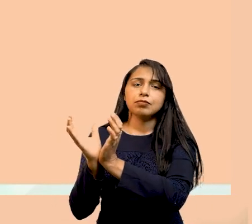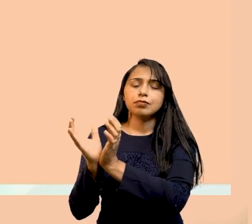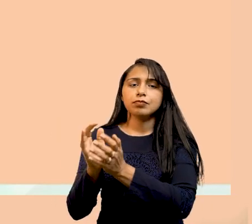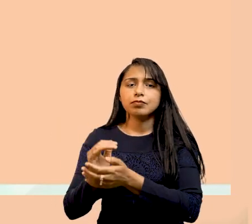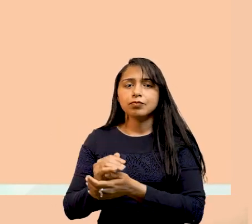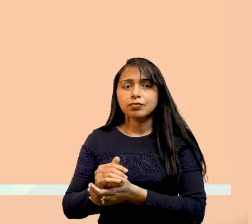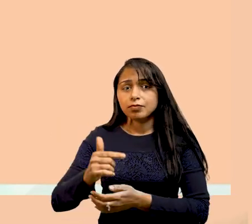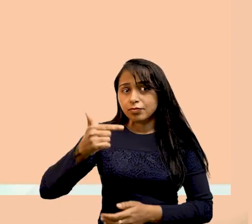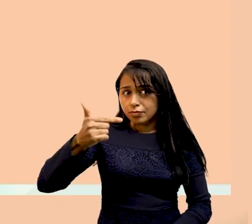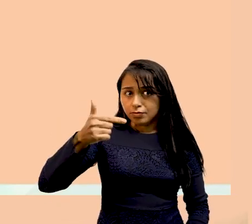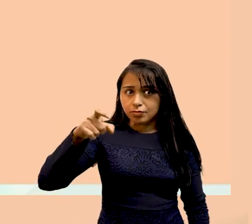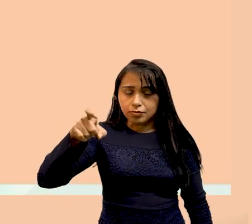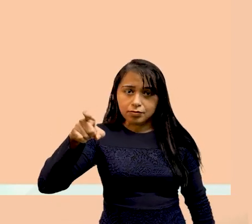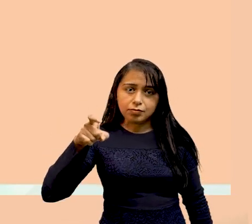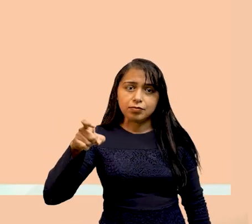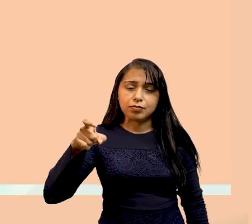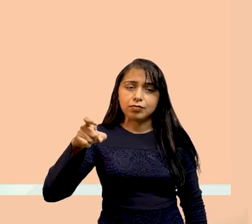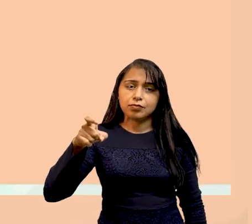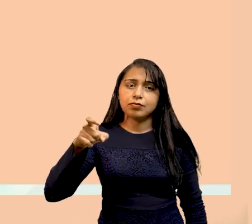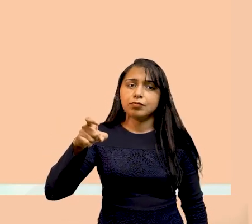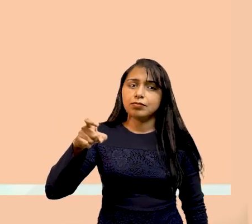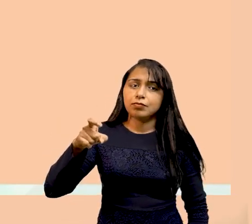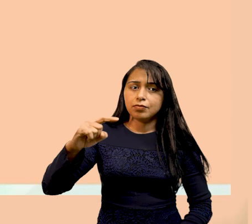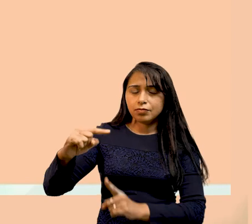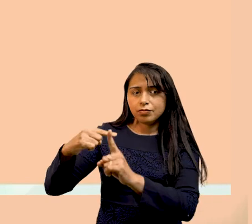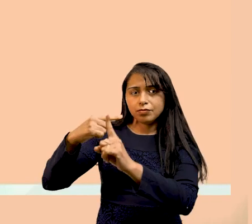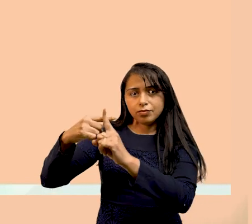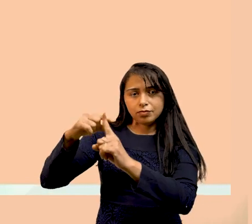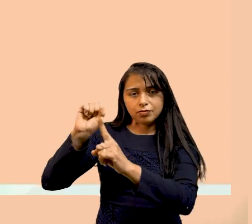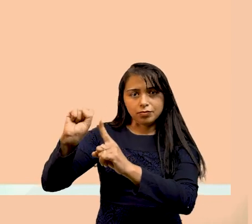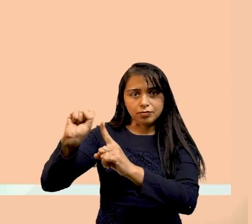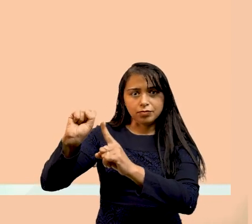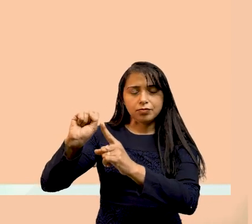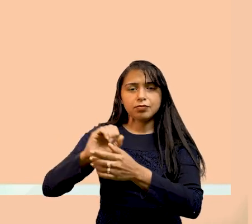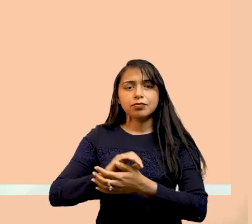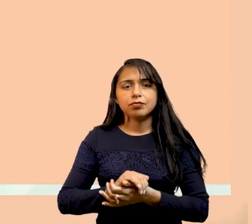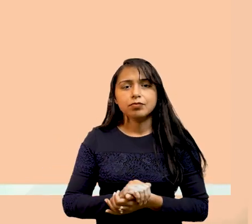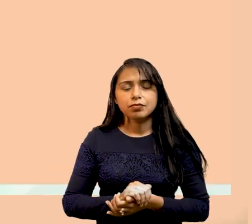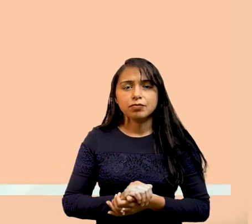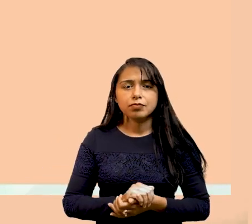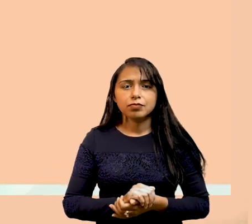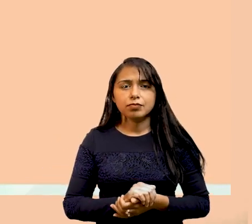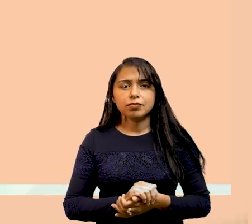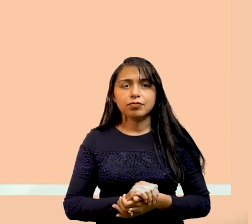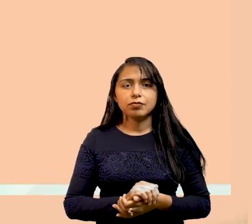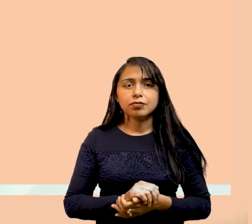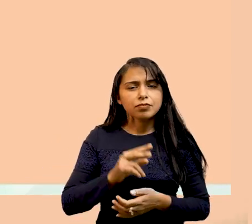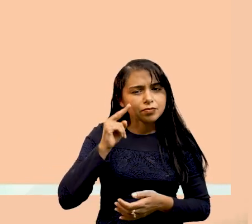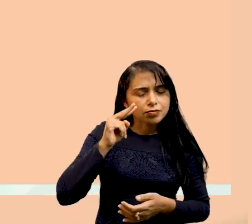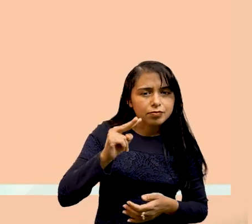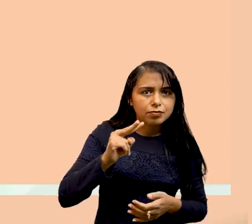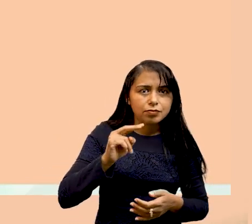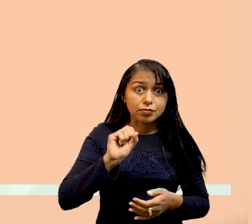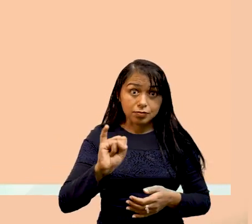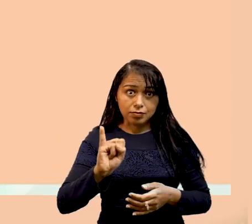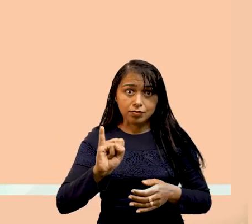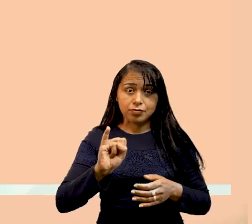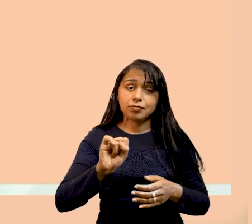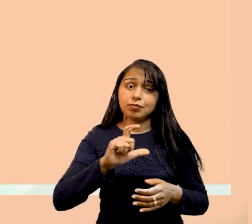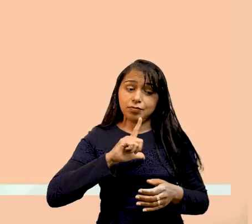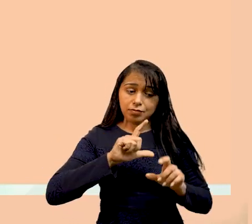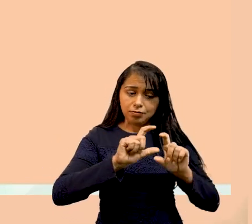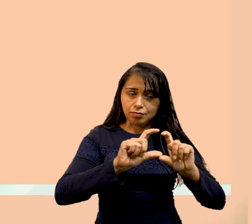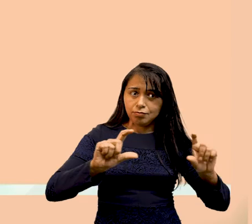que 2x mais 8, né? Vamos verificar se tem alguma inequação desse tipo